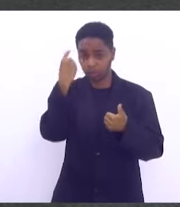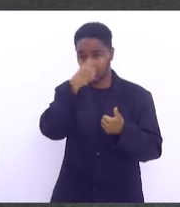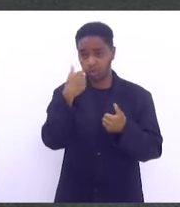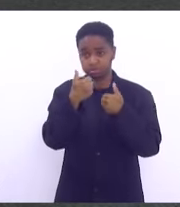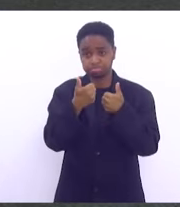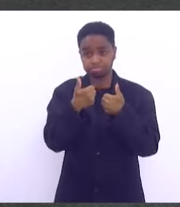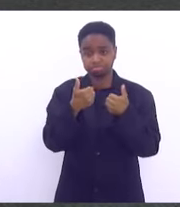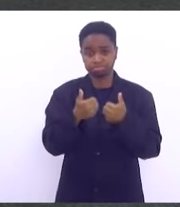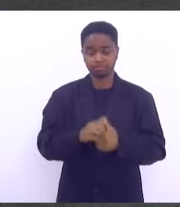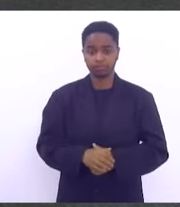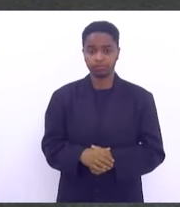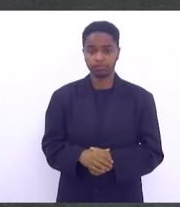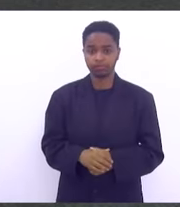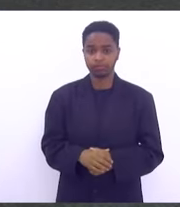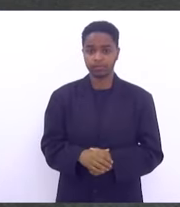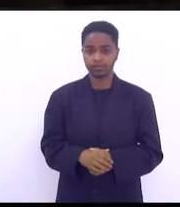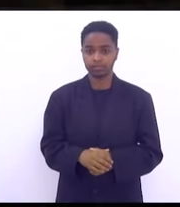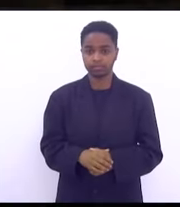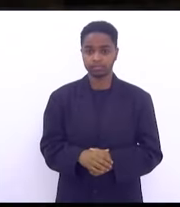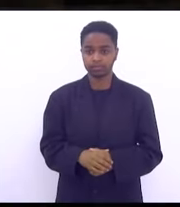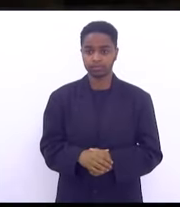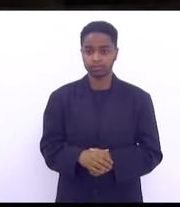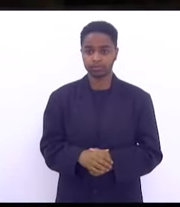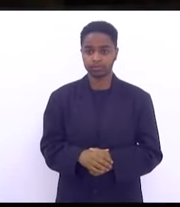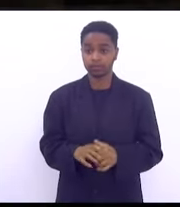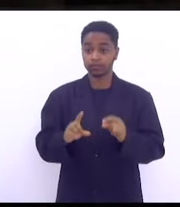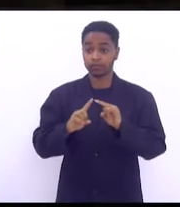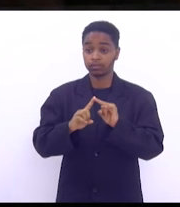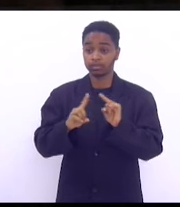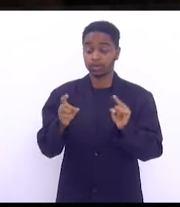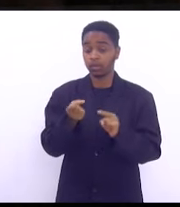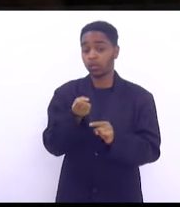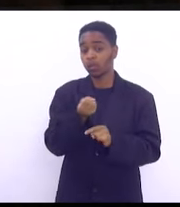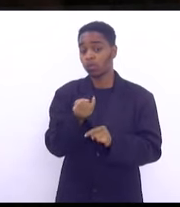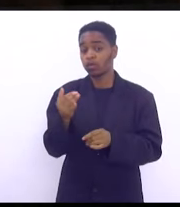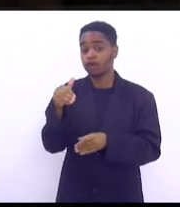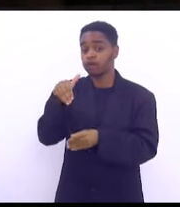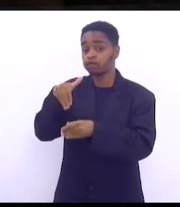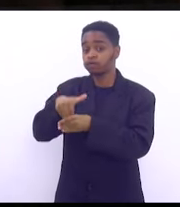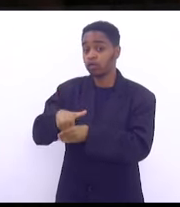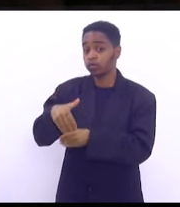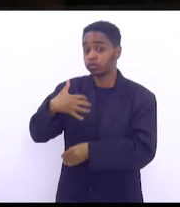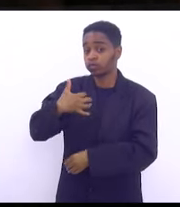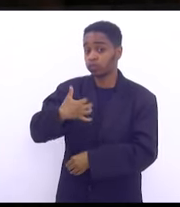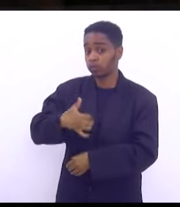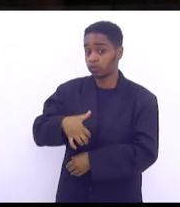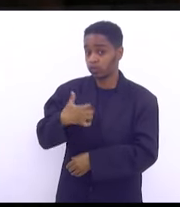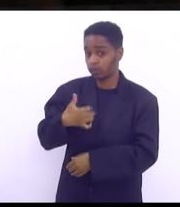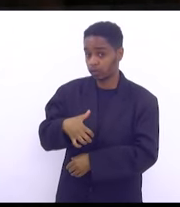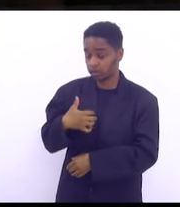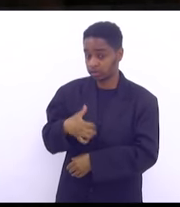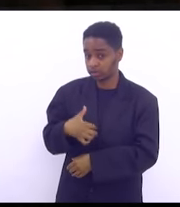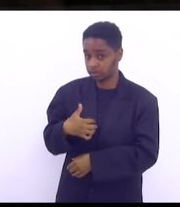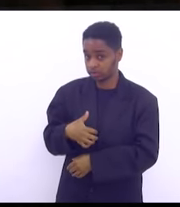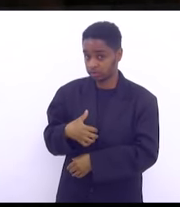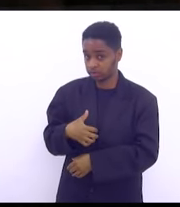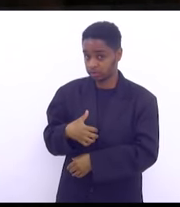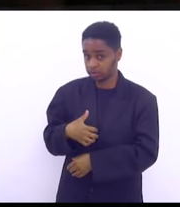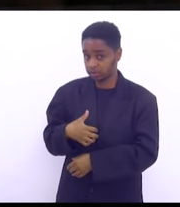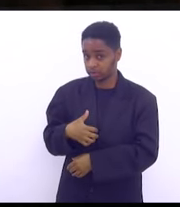para fazer um contraponto, é que o volume de votos na Argentina é